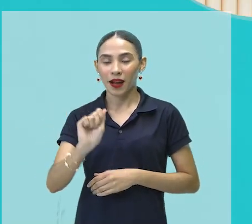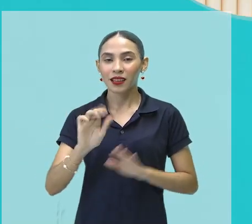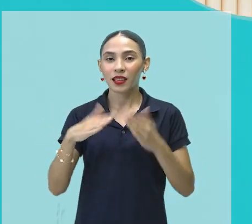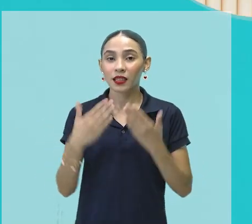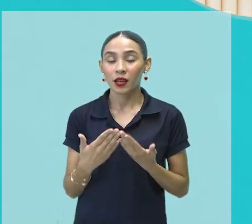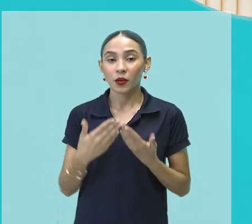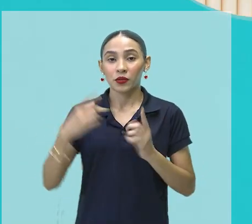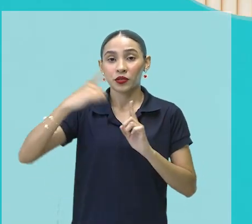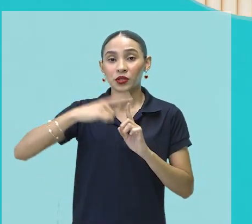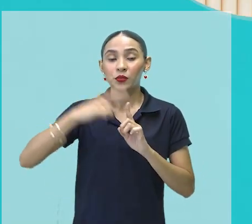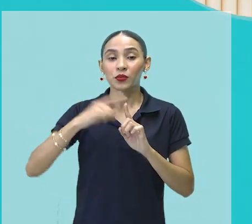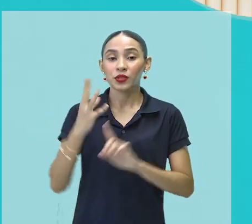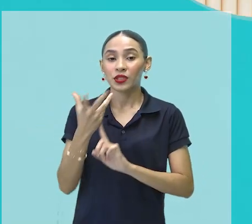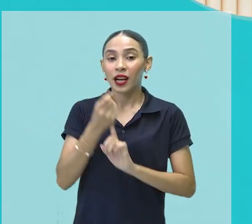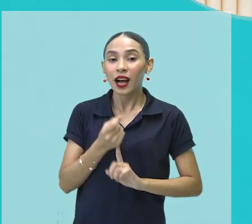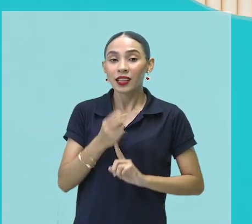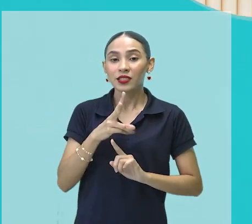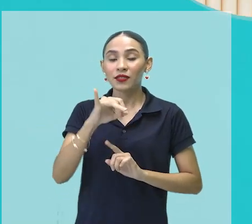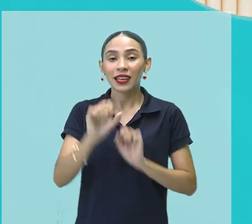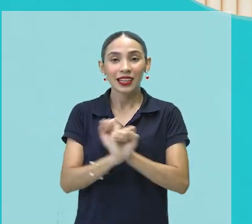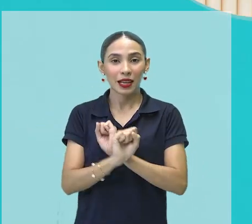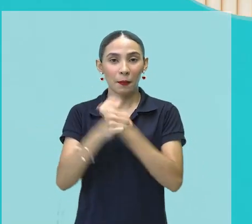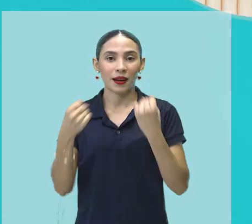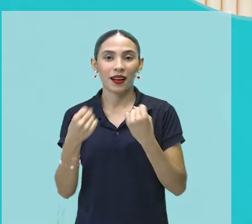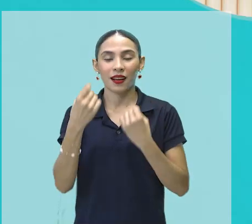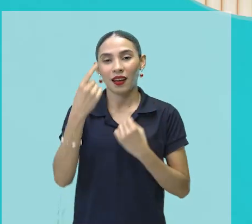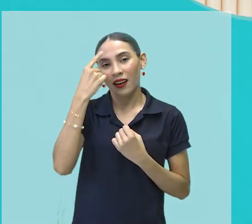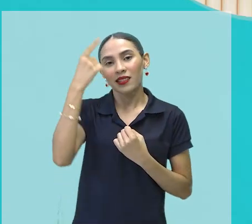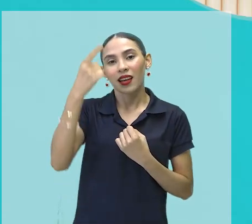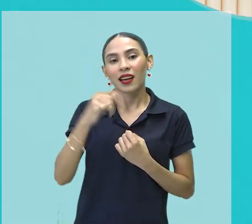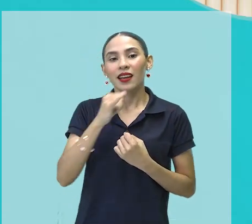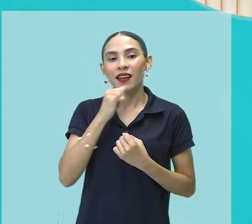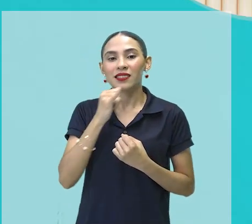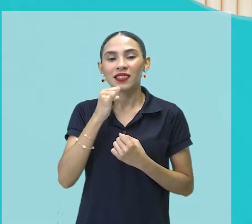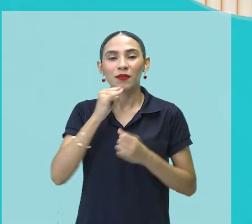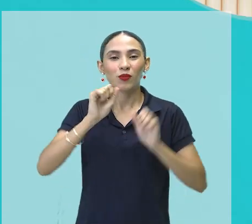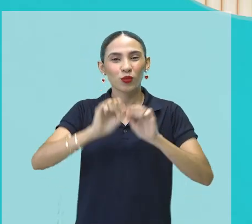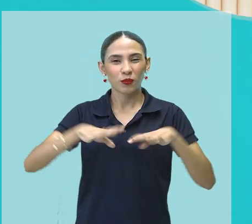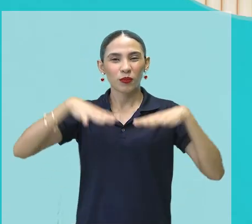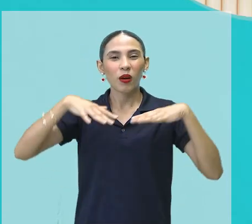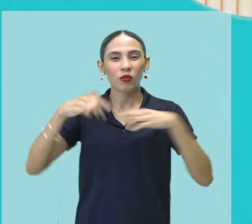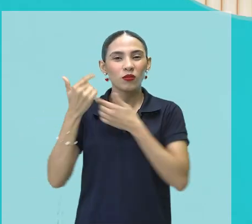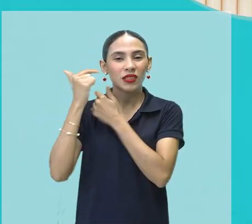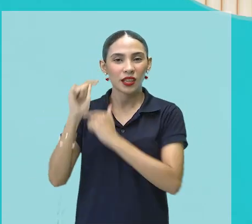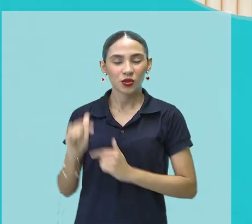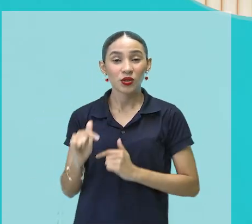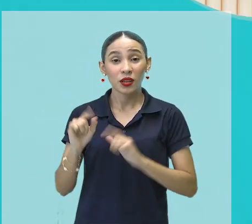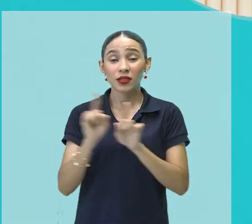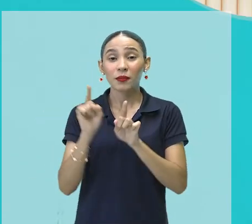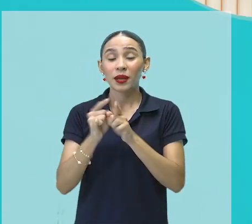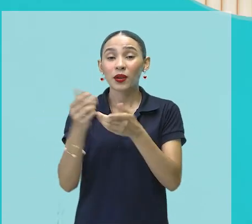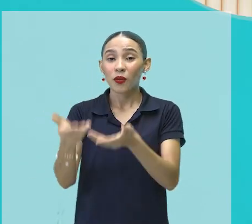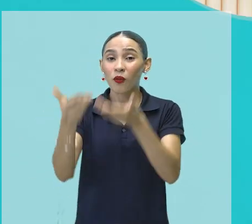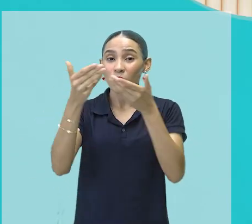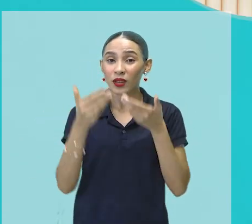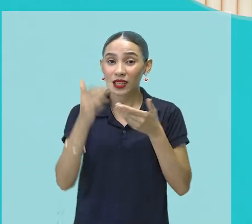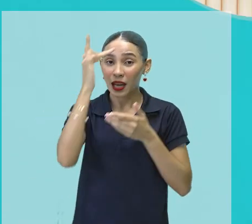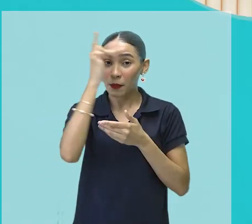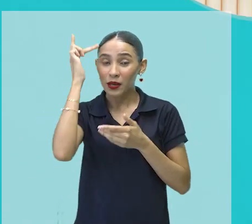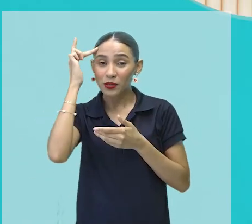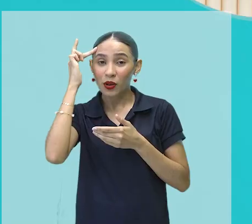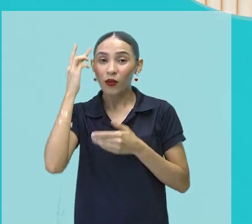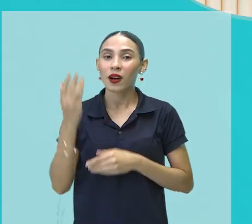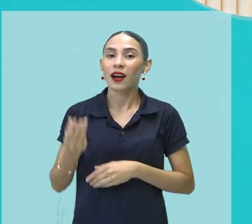essa forma de arte, ela rompe com a ideia do palco tradicional e convida o espectador a viver